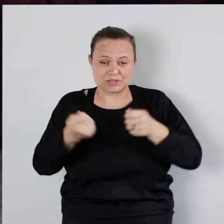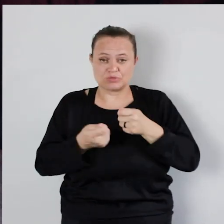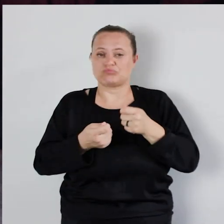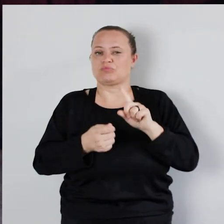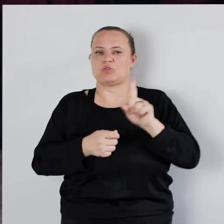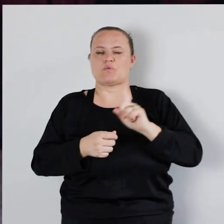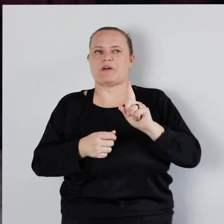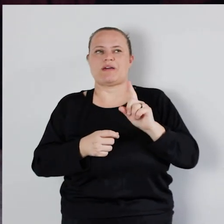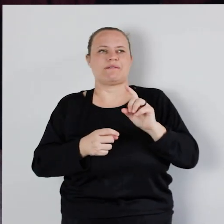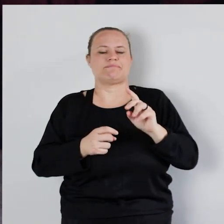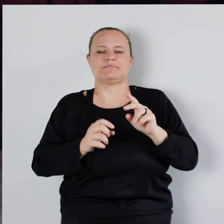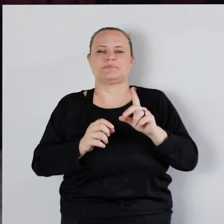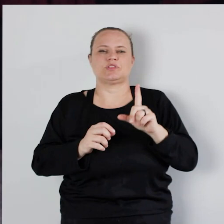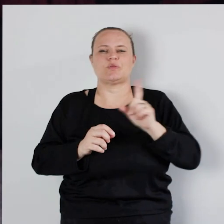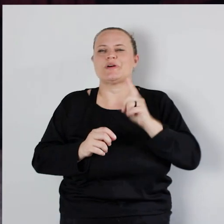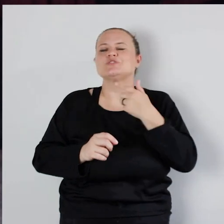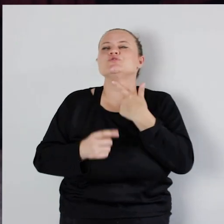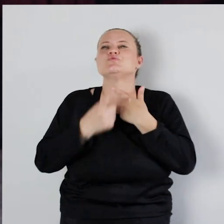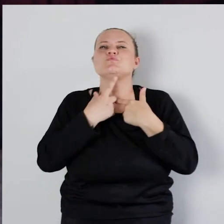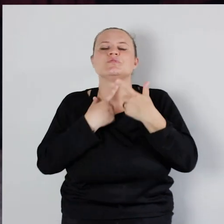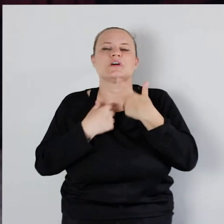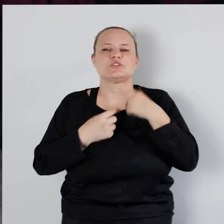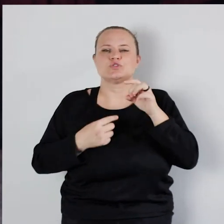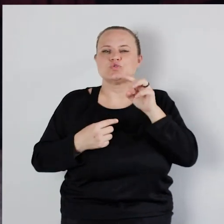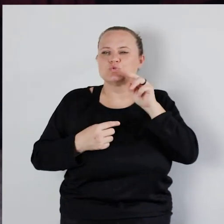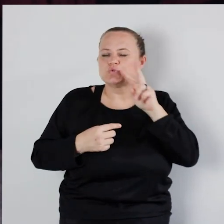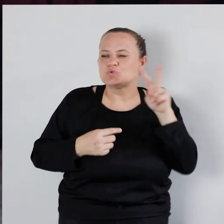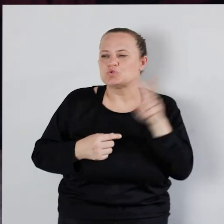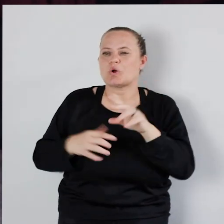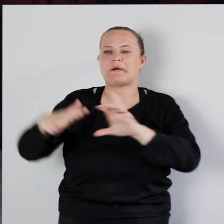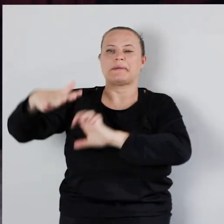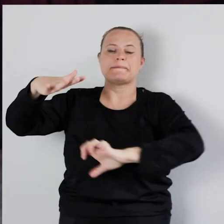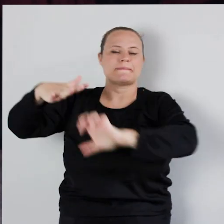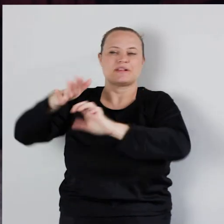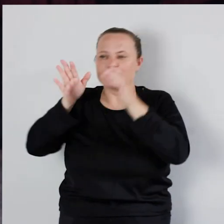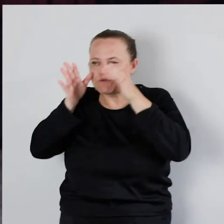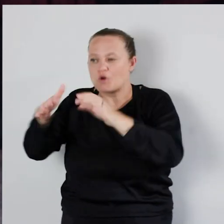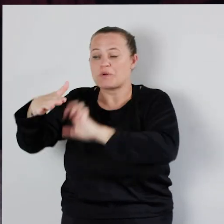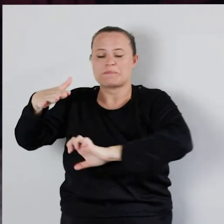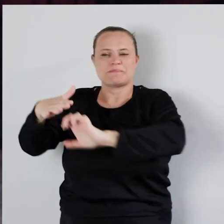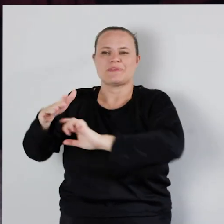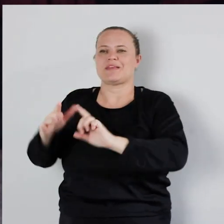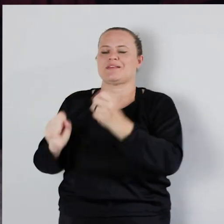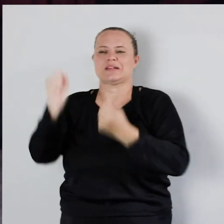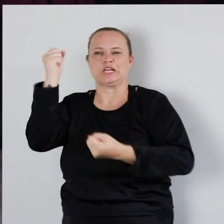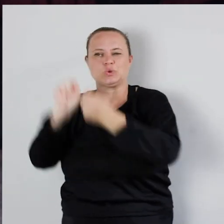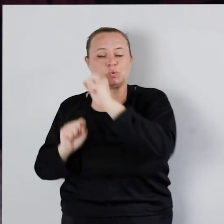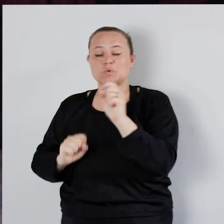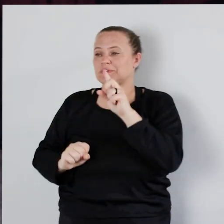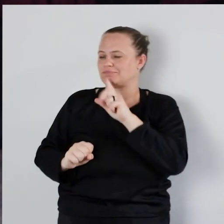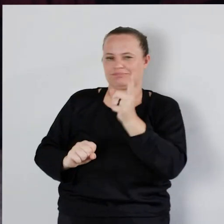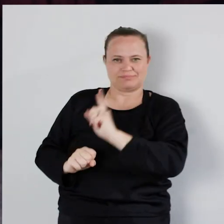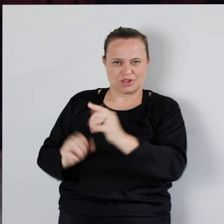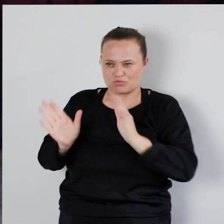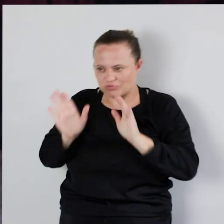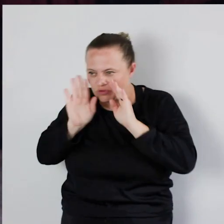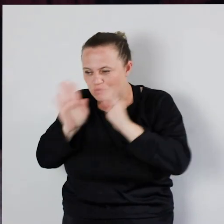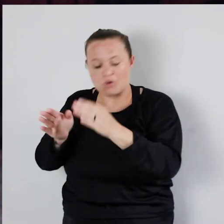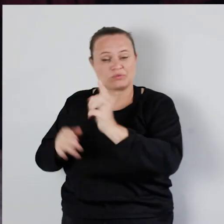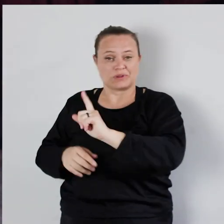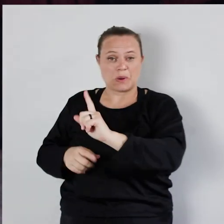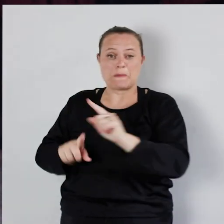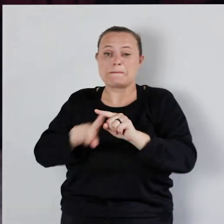administração, que não fosse convencional, ou seja, que não tivesse interessada em organizações